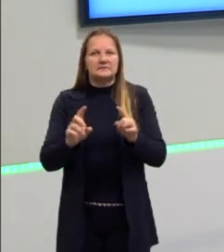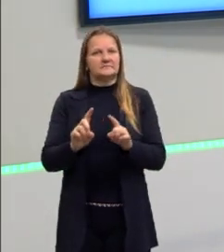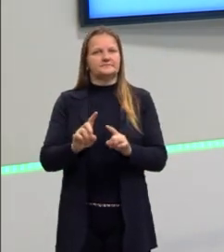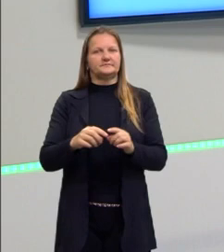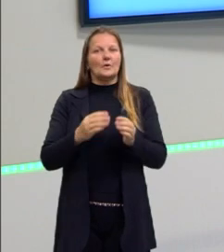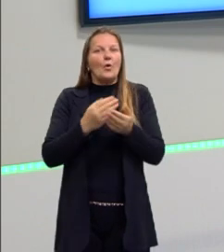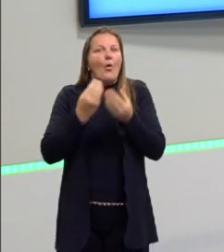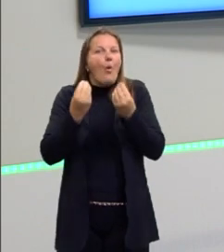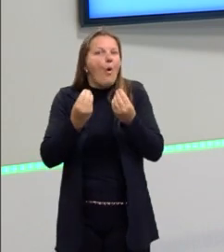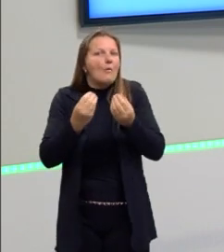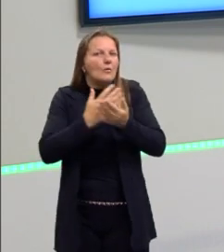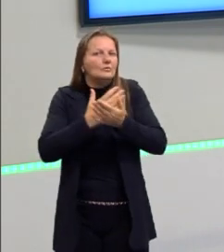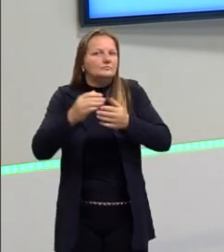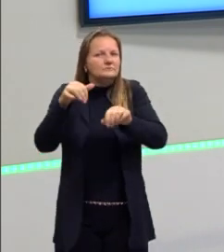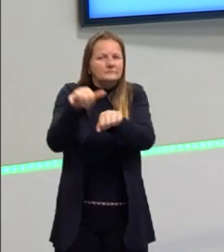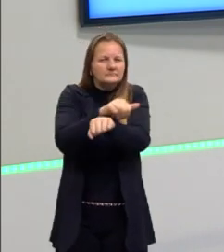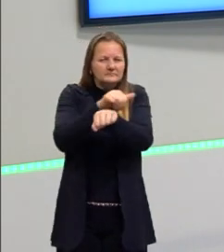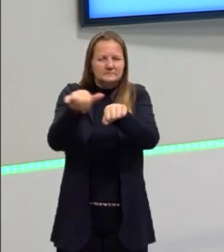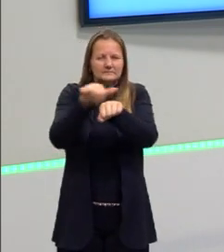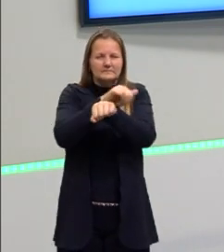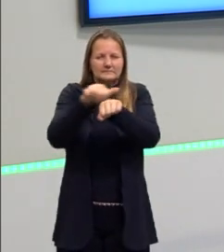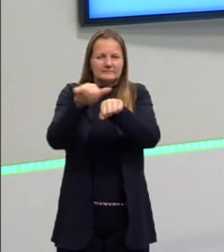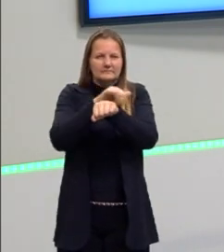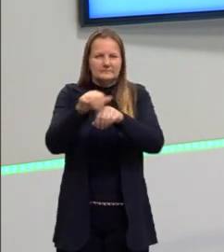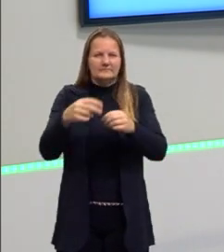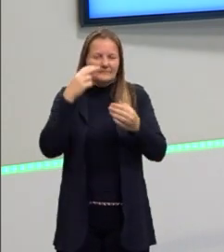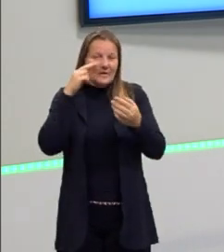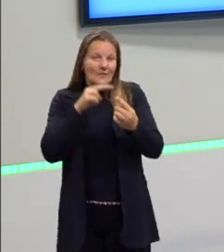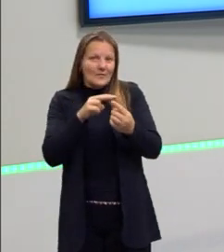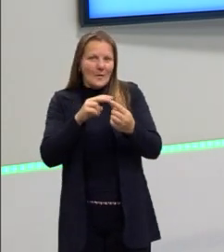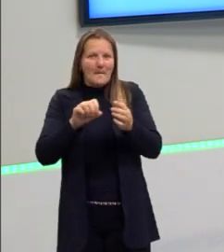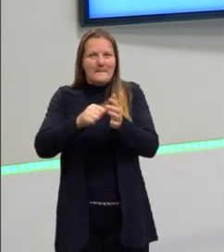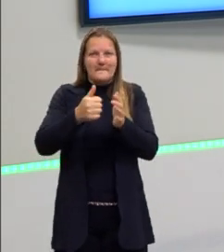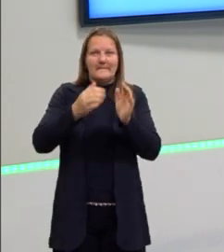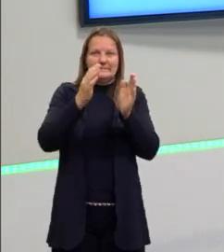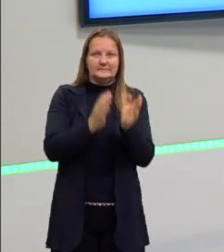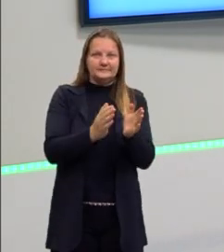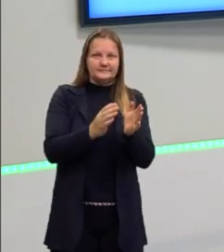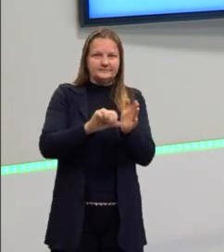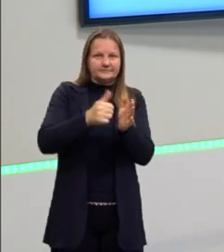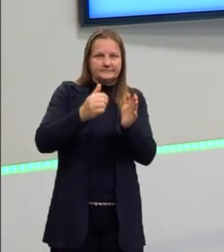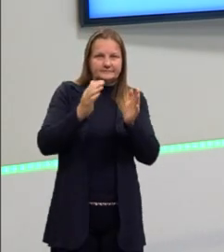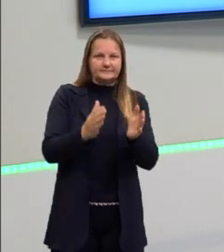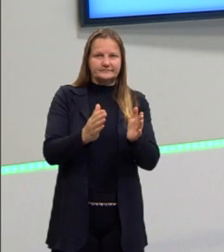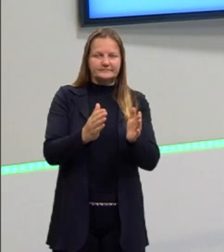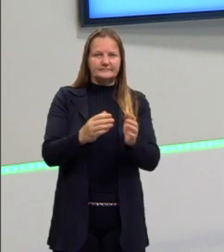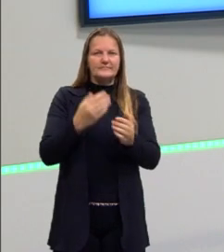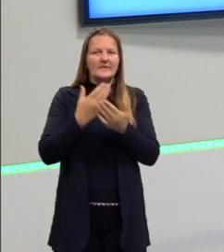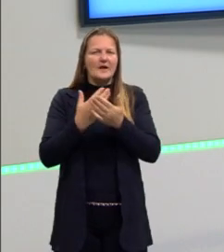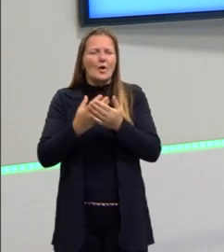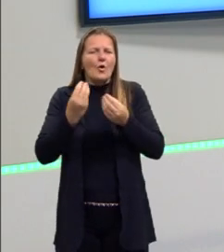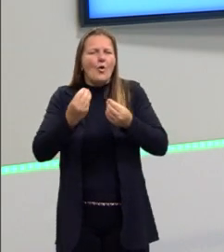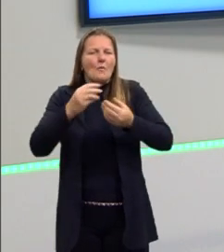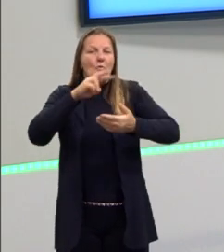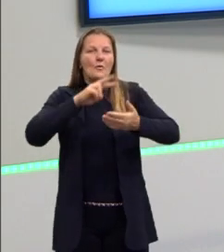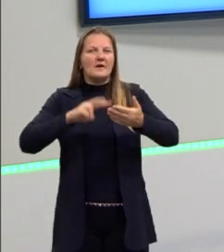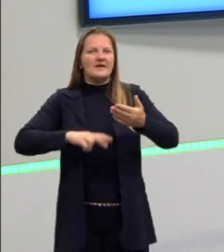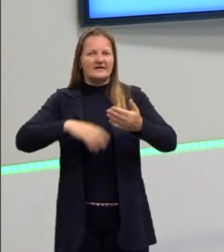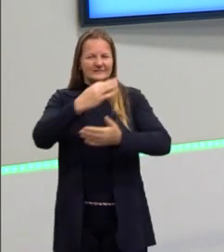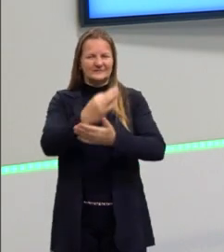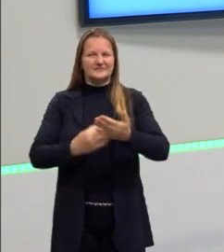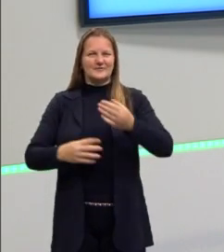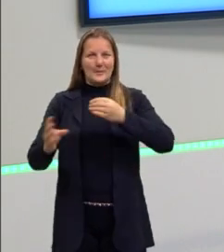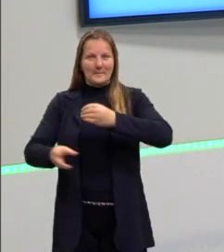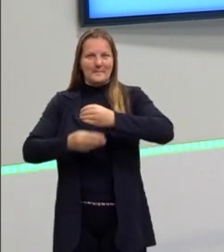por onde a gente vai ler esse texto Então a gente viu na primeira parte dessa aula sobre Como ler os textos de apoio